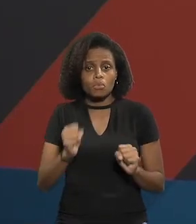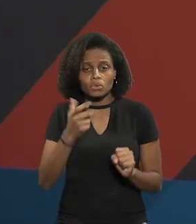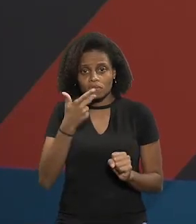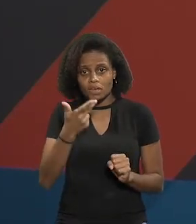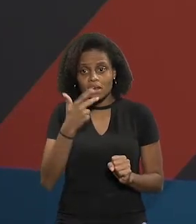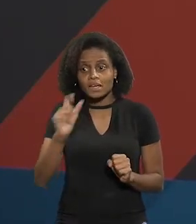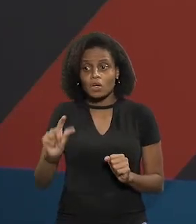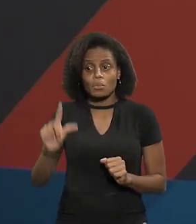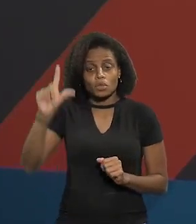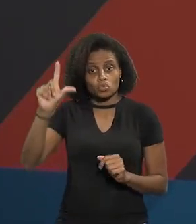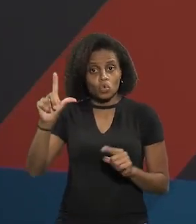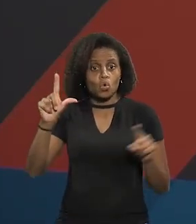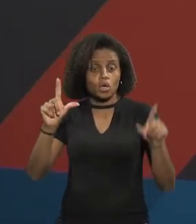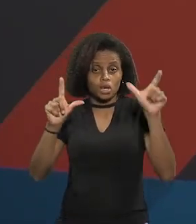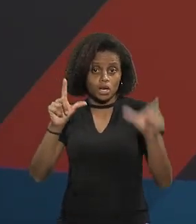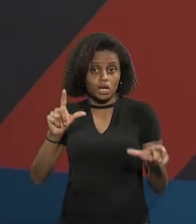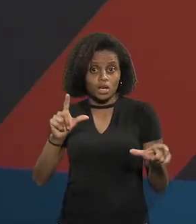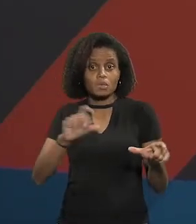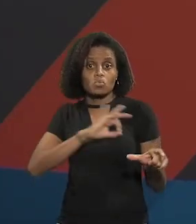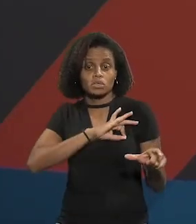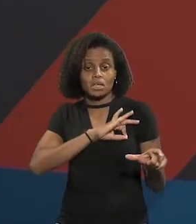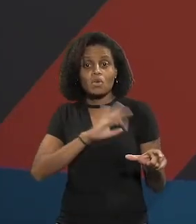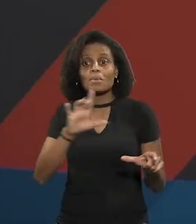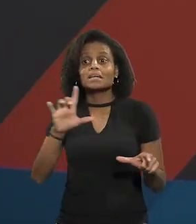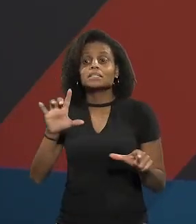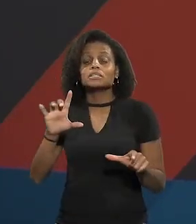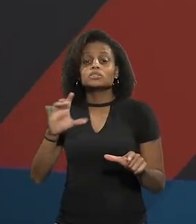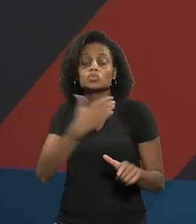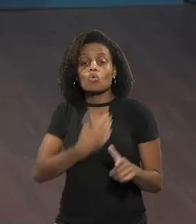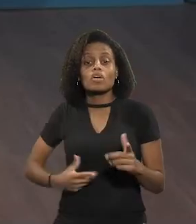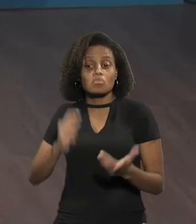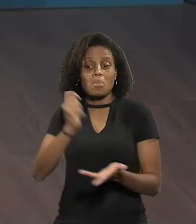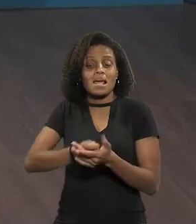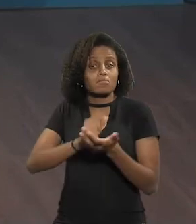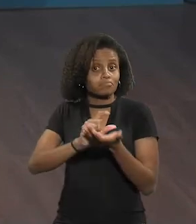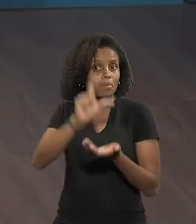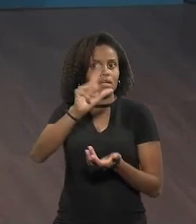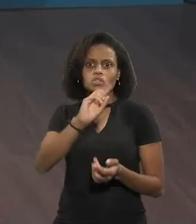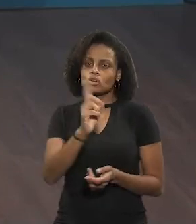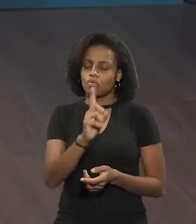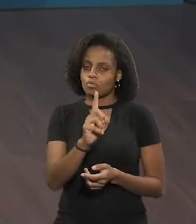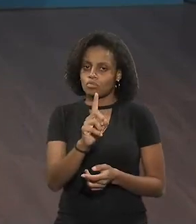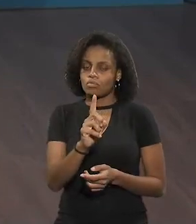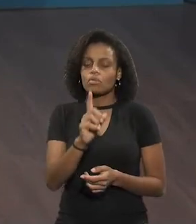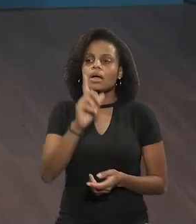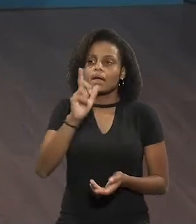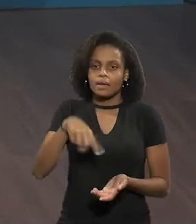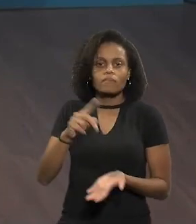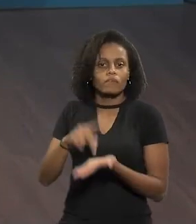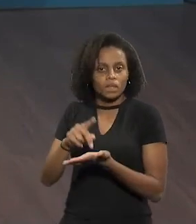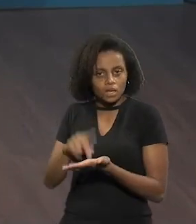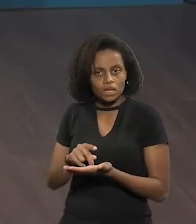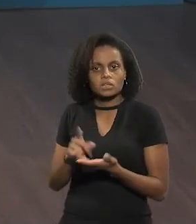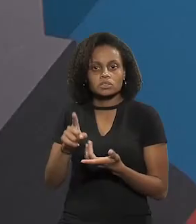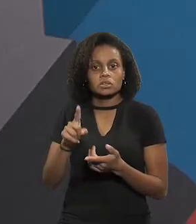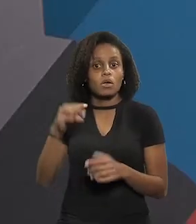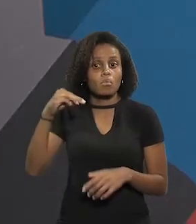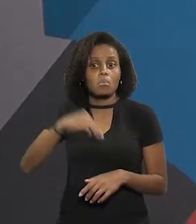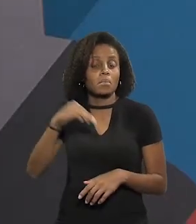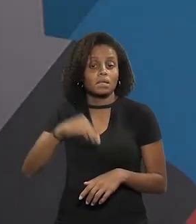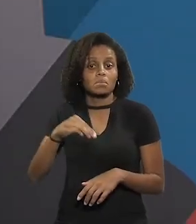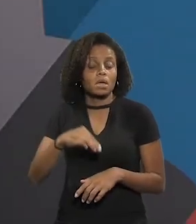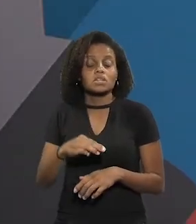RAS aumentou para o policial, mas não aumentou para o governo, né? É verdade. Na verdade, é uma matemática de